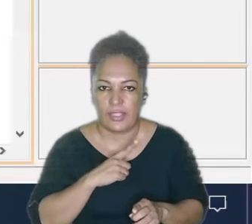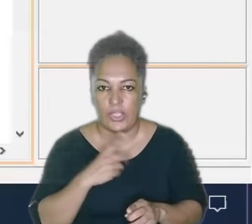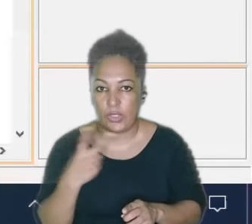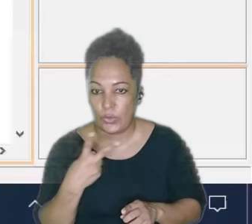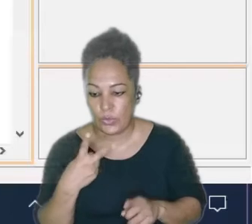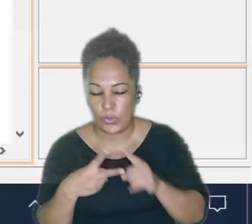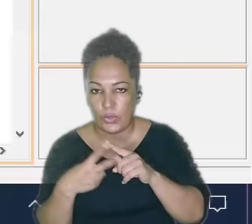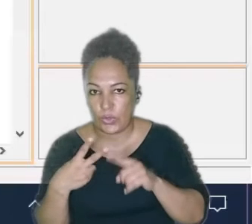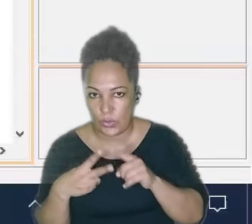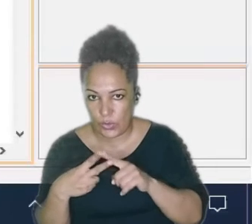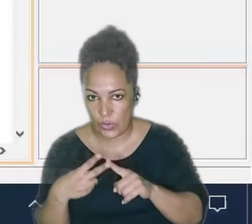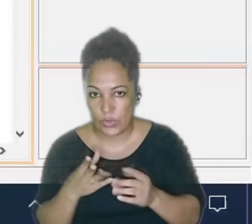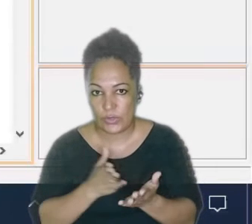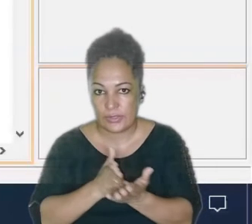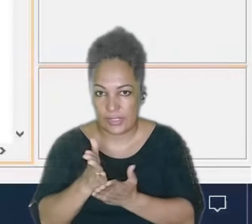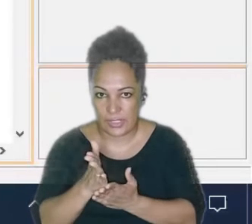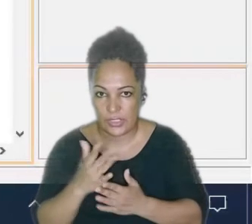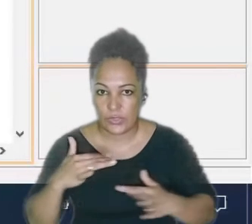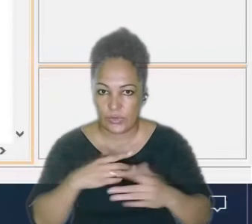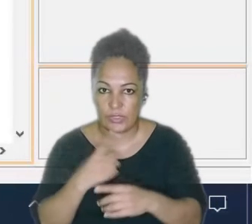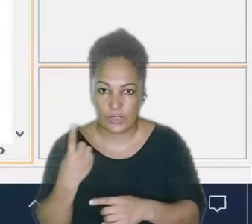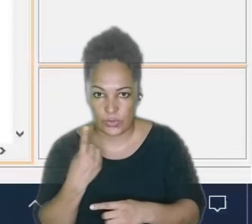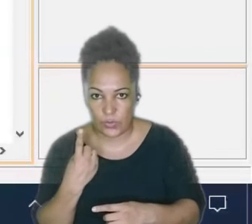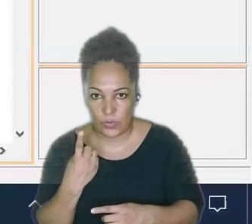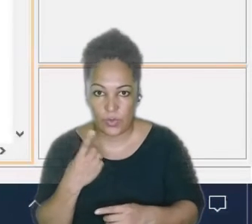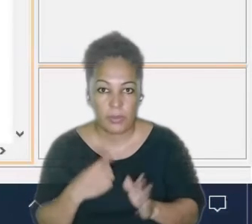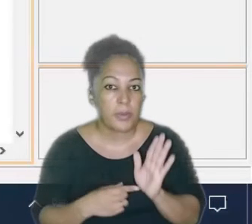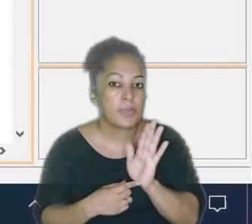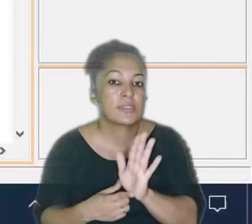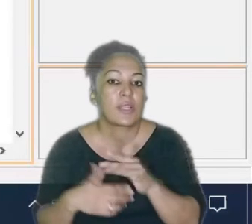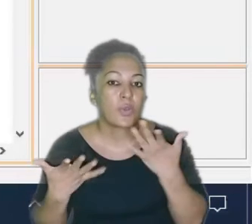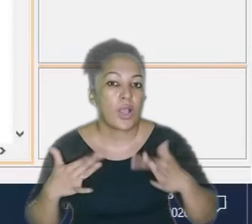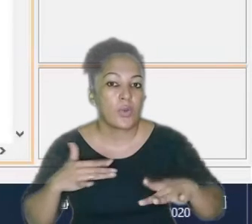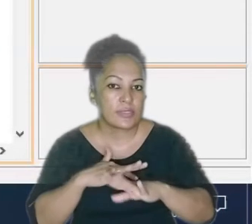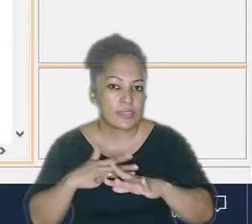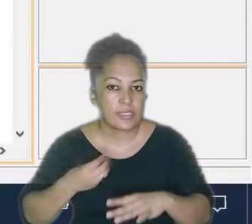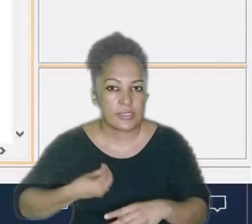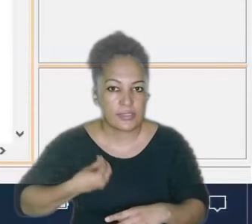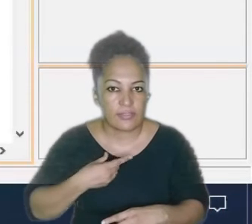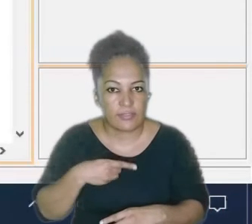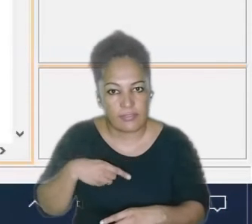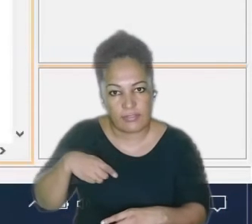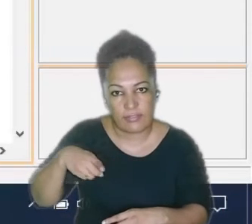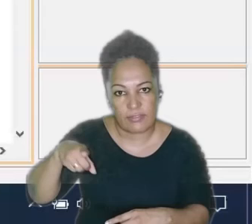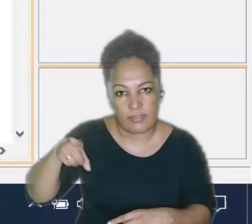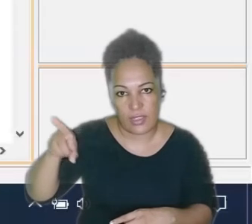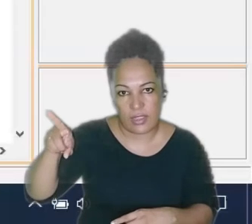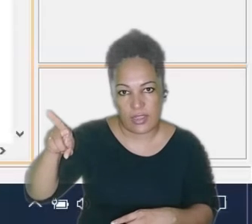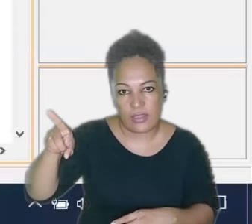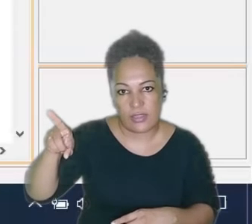existem duas relações de trecho com cidade. Uma para identificar qual é a cidade de origem e a outra